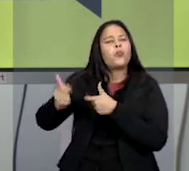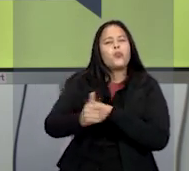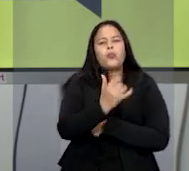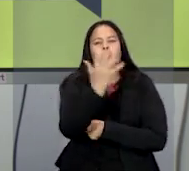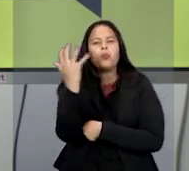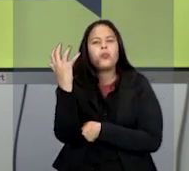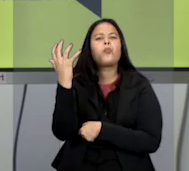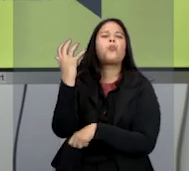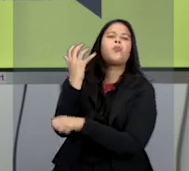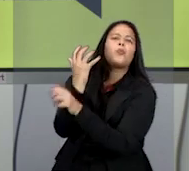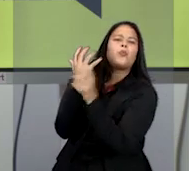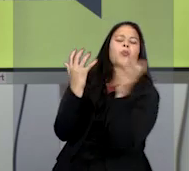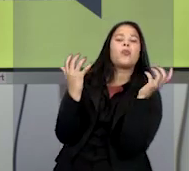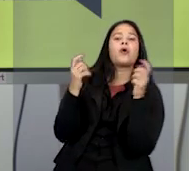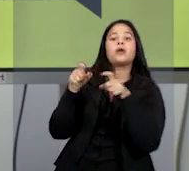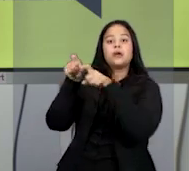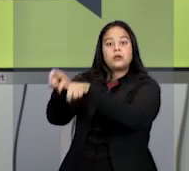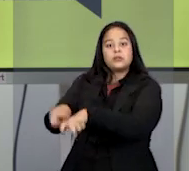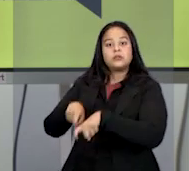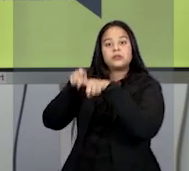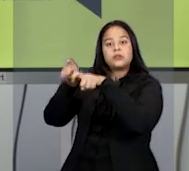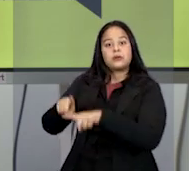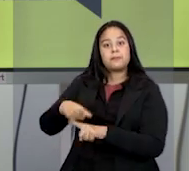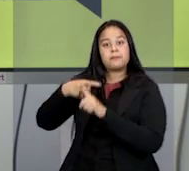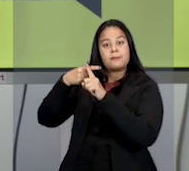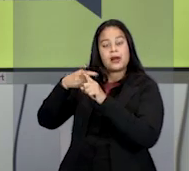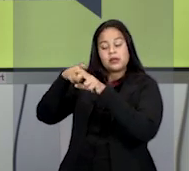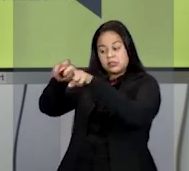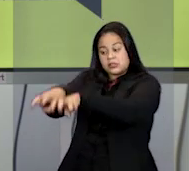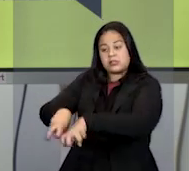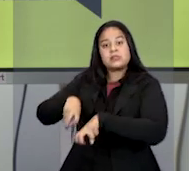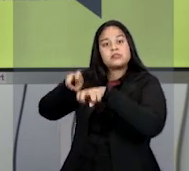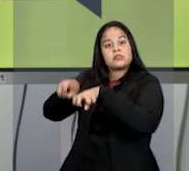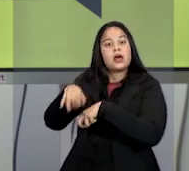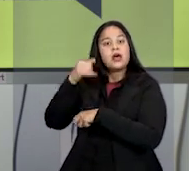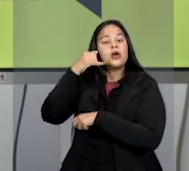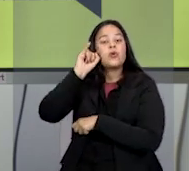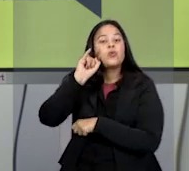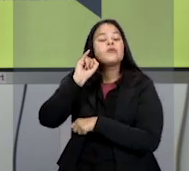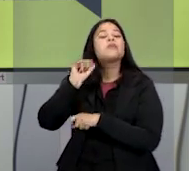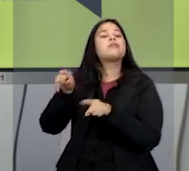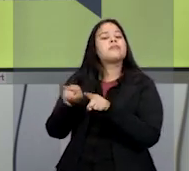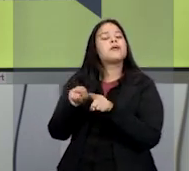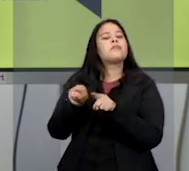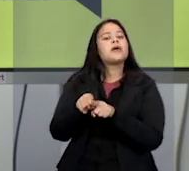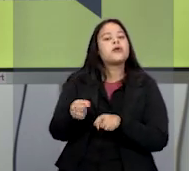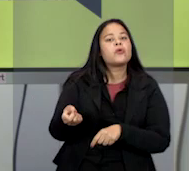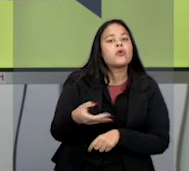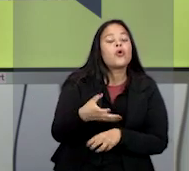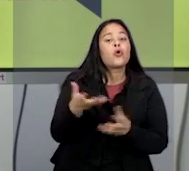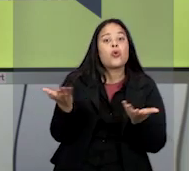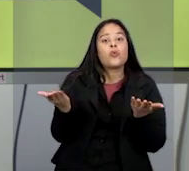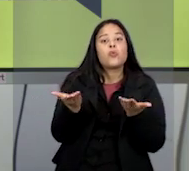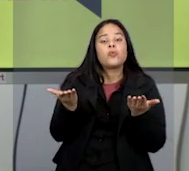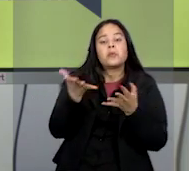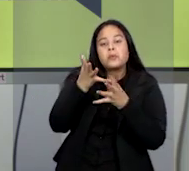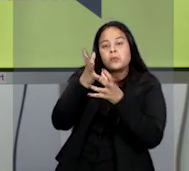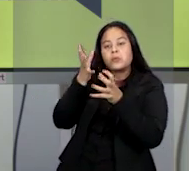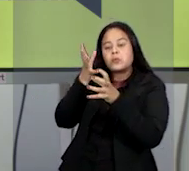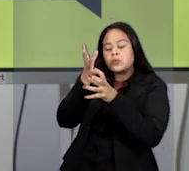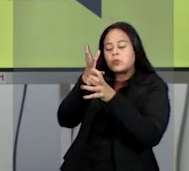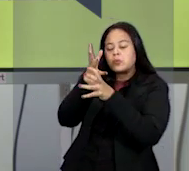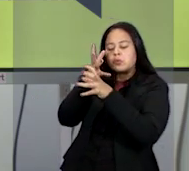crescimento tanto da pecuária quanto da agricultura, tá? E agora, mais recentemente, o Cerrado aí com